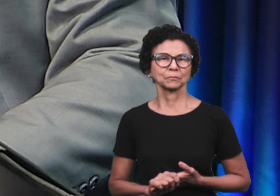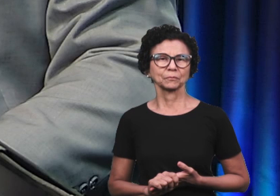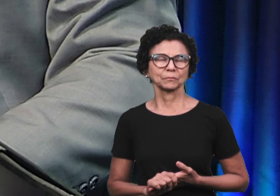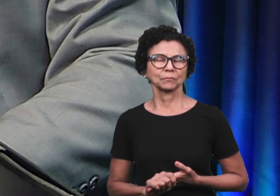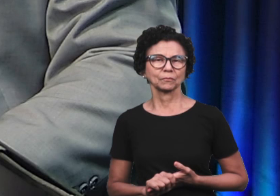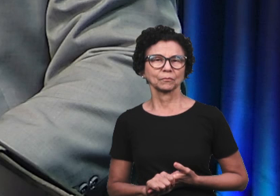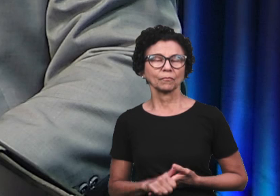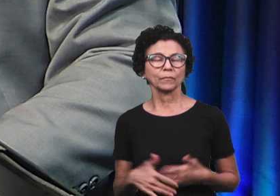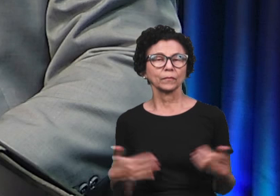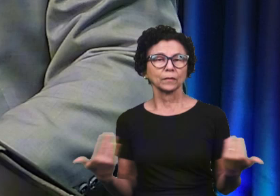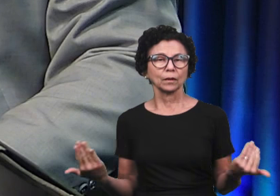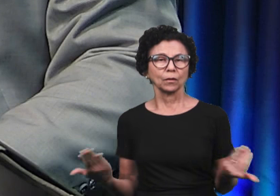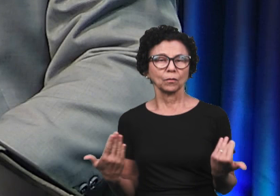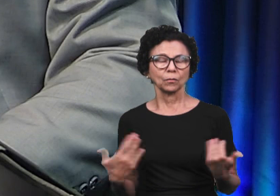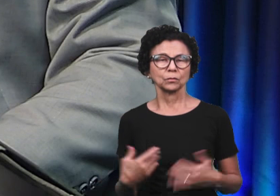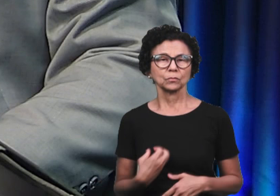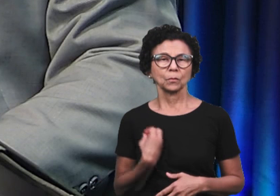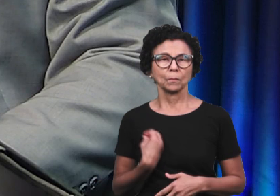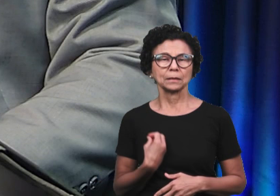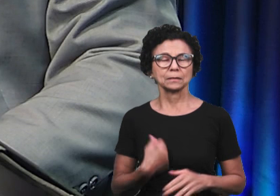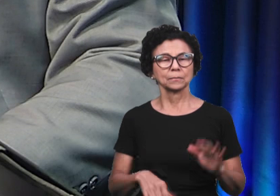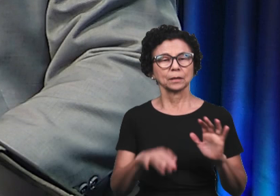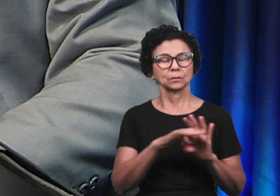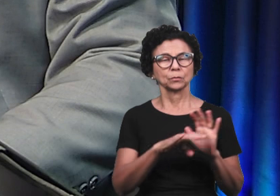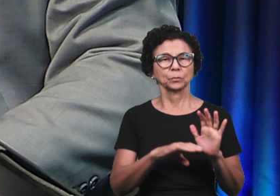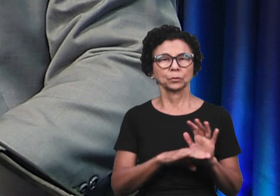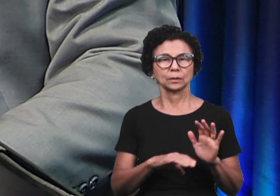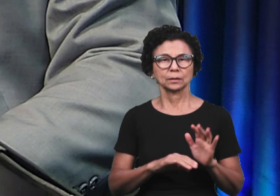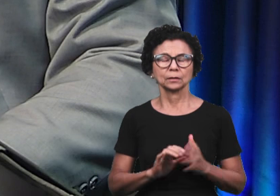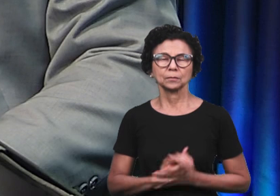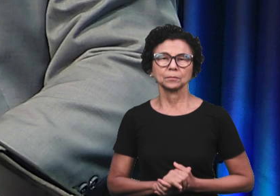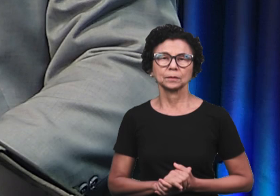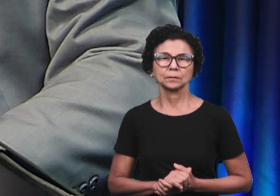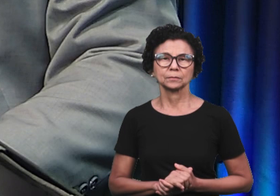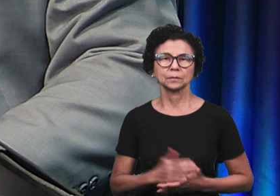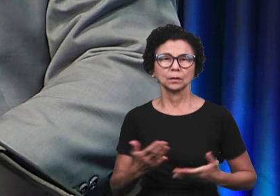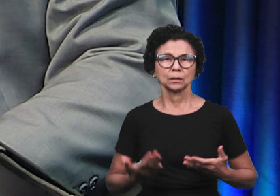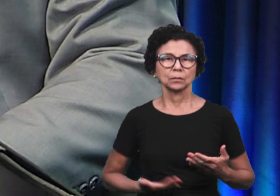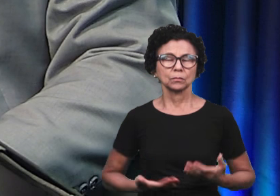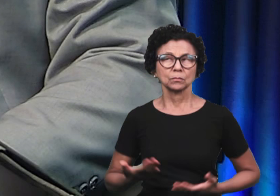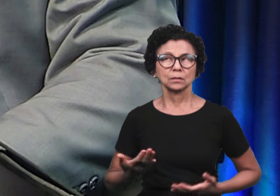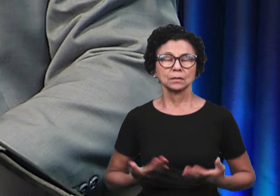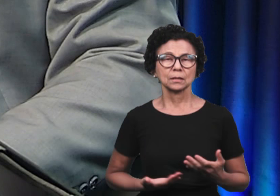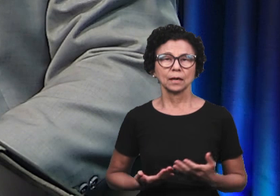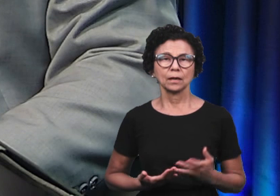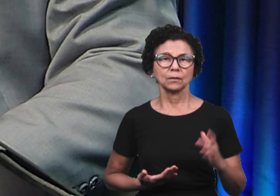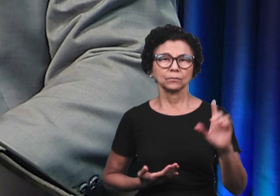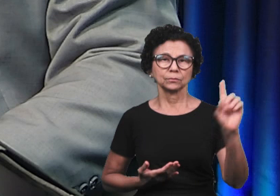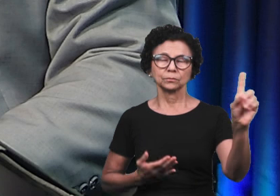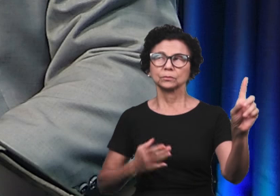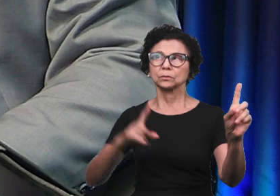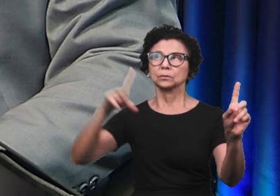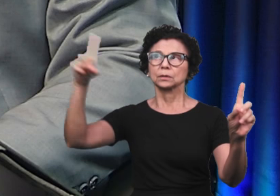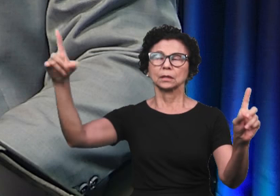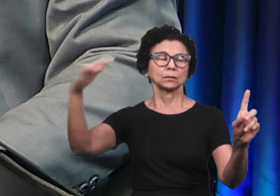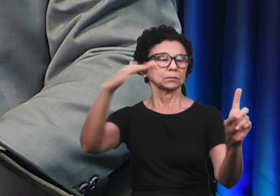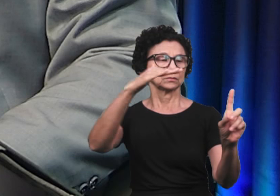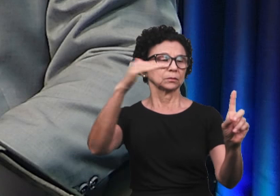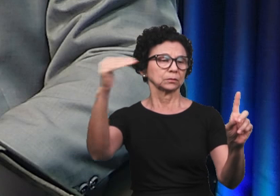este episódio do programa O Chamado do Servo, onde temos aprendido sobre